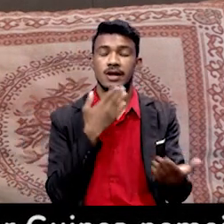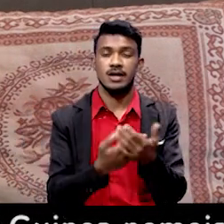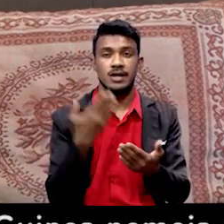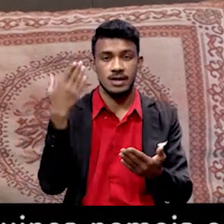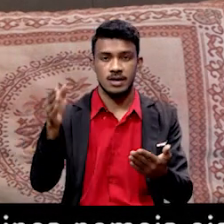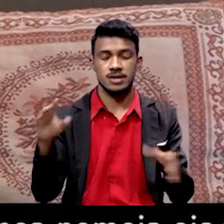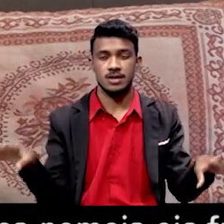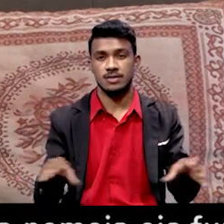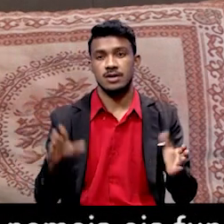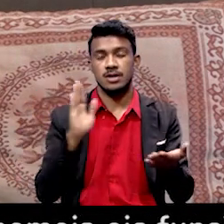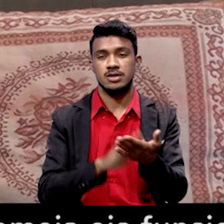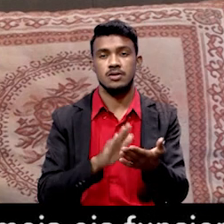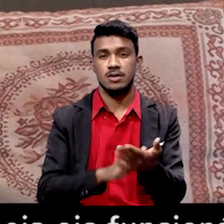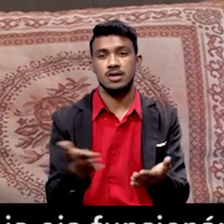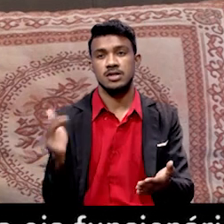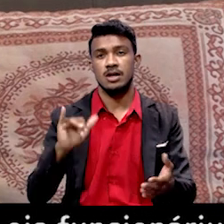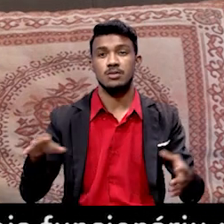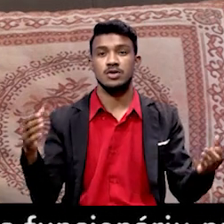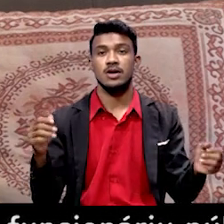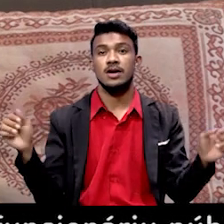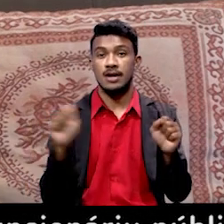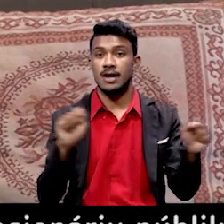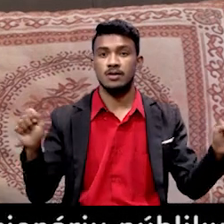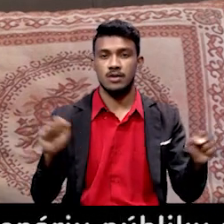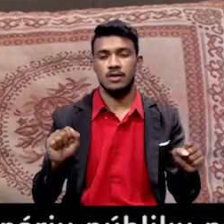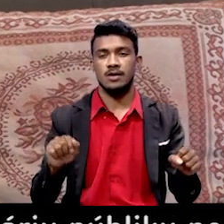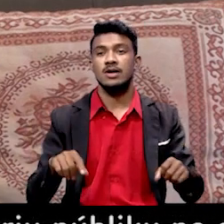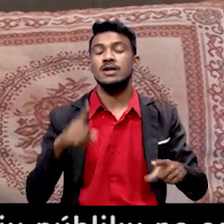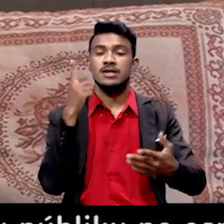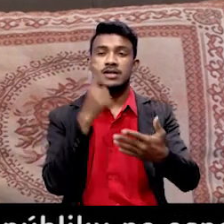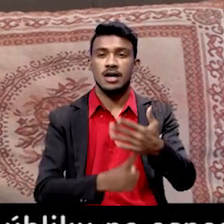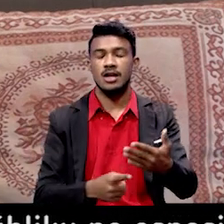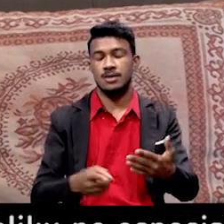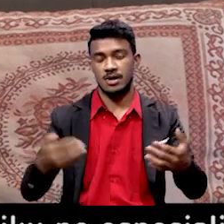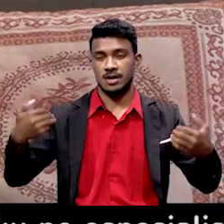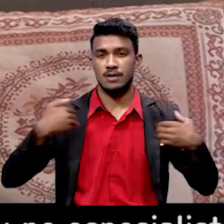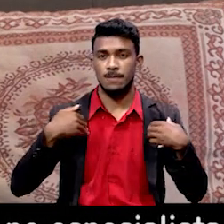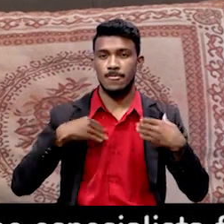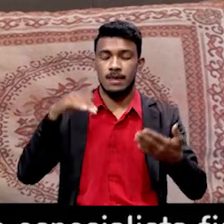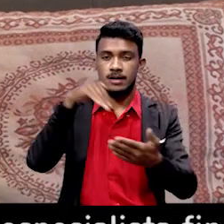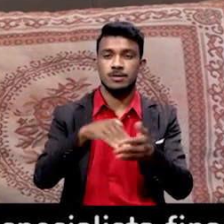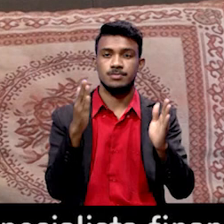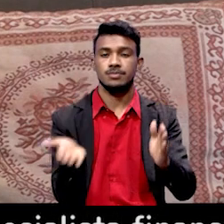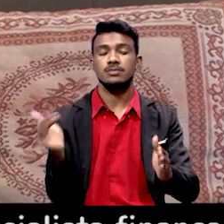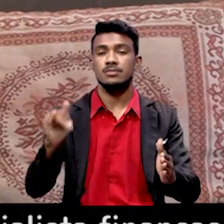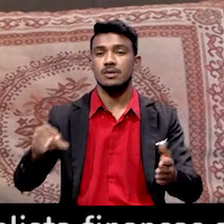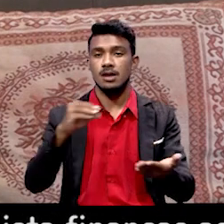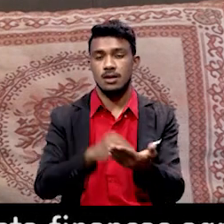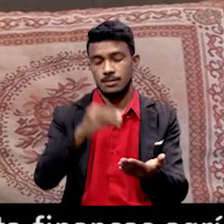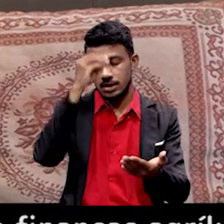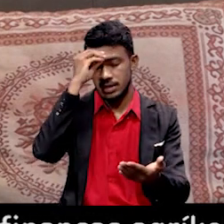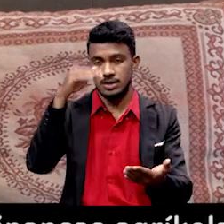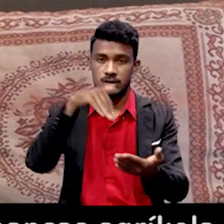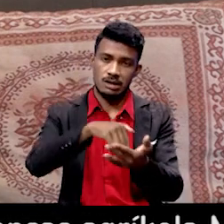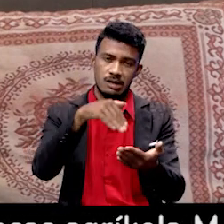então, a escola se chama nessa, na Kdoko. E então, o que, que acontece? Alunos se estudam lá de um dia, professores se chamam lá até